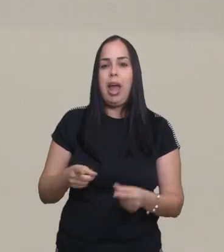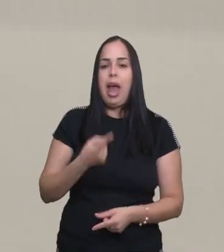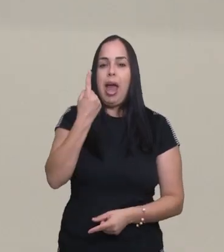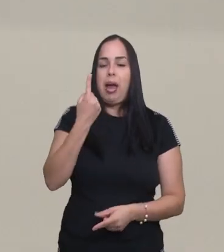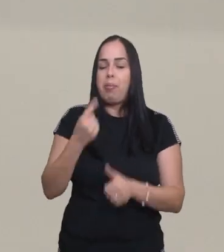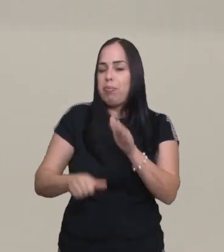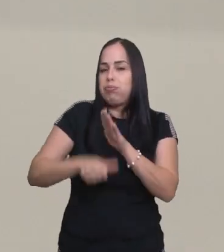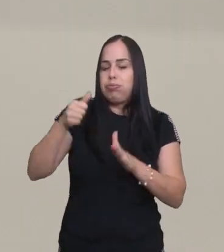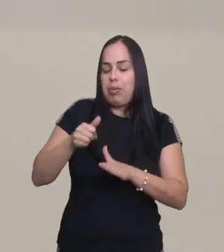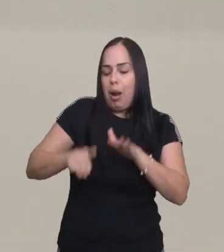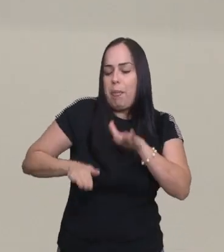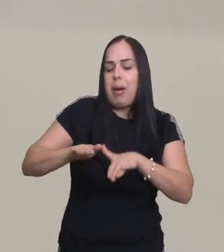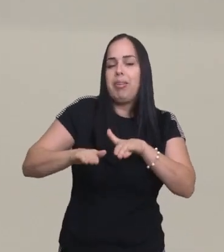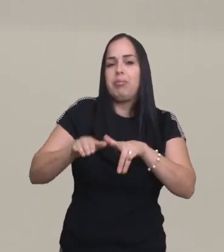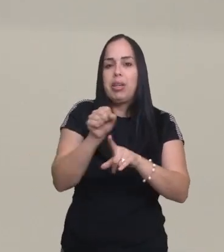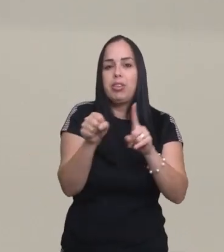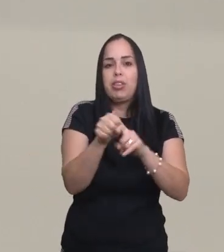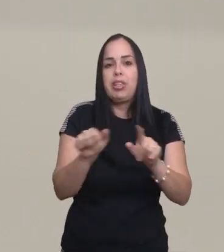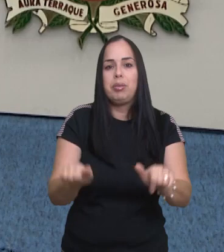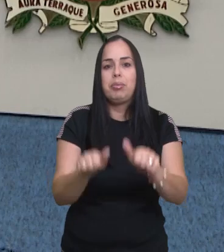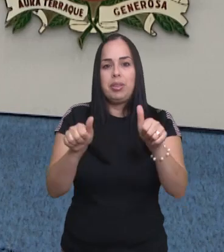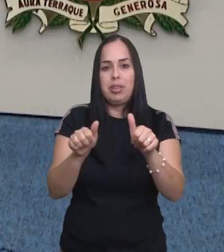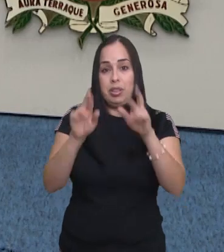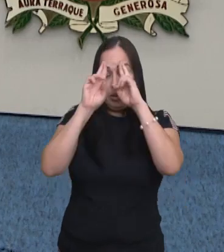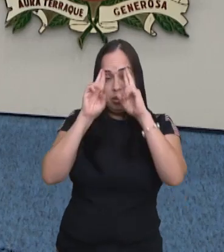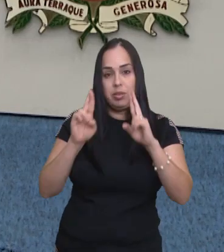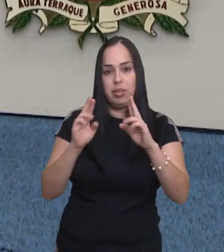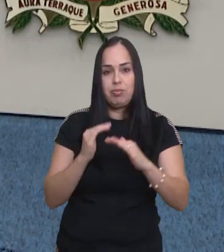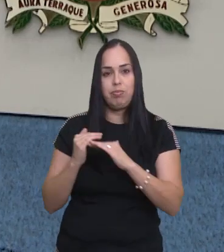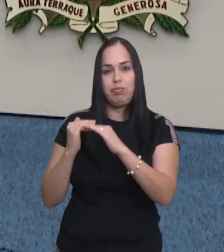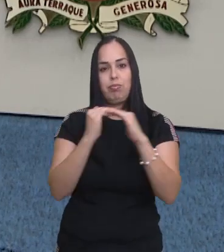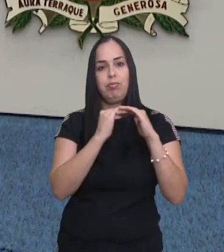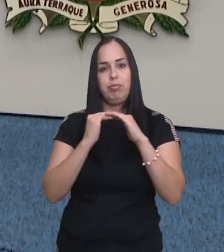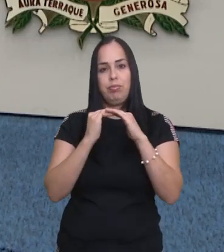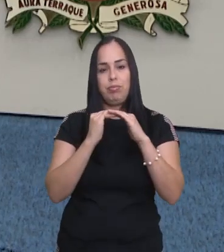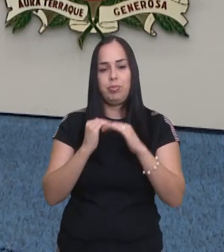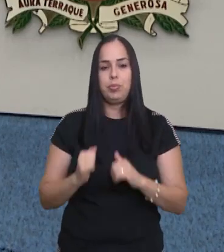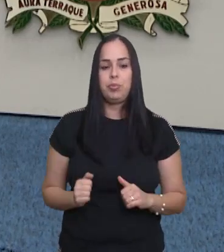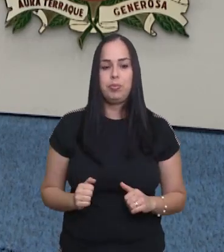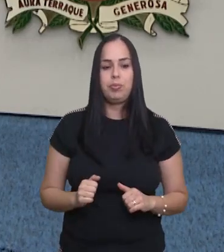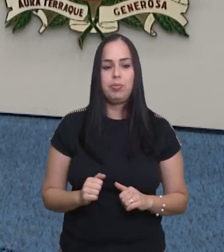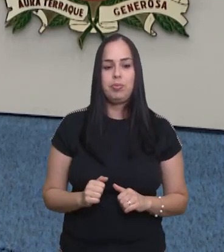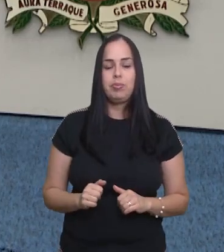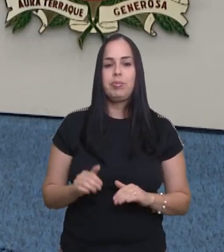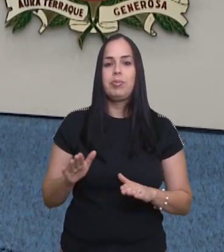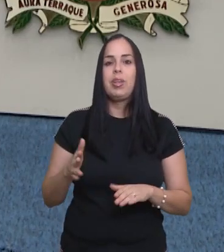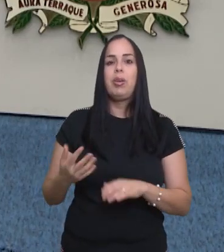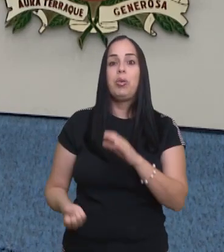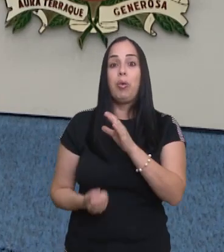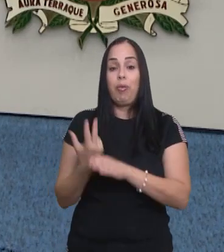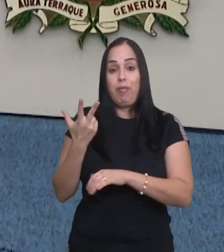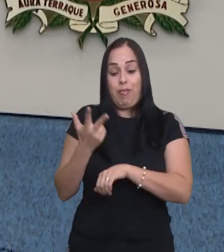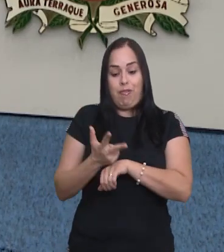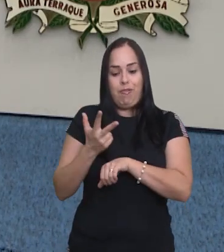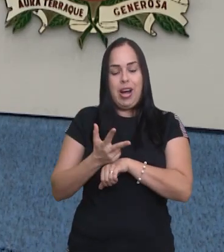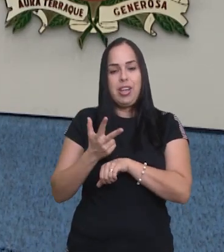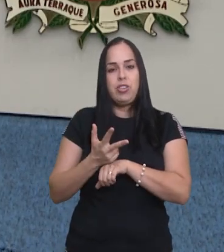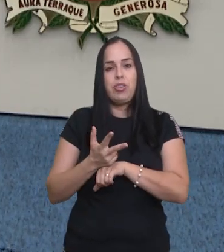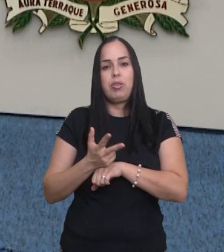para poder construir uma sociedade melhor, com respeito e igualdade de gênero. Através desse vídeo a gente